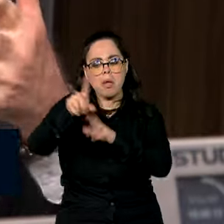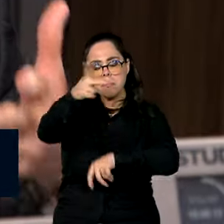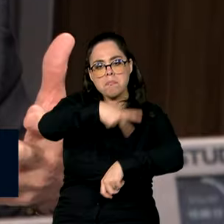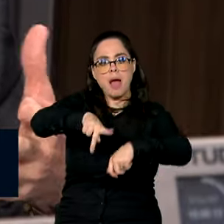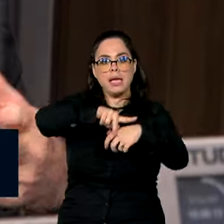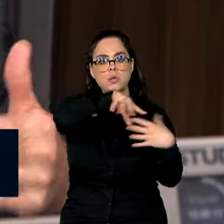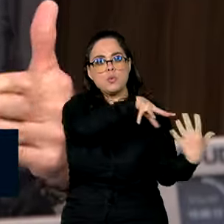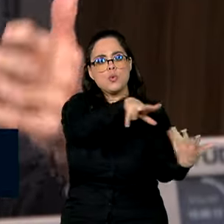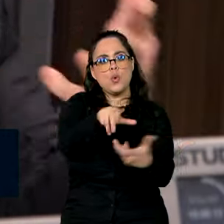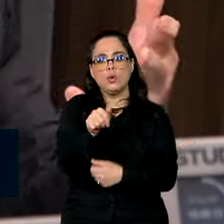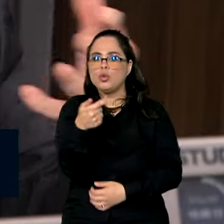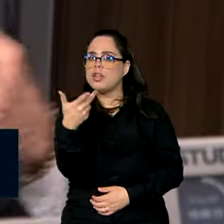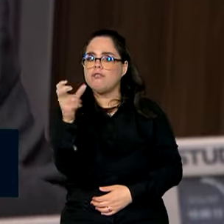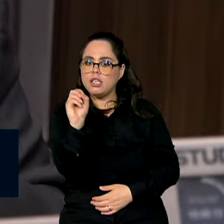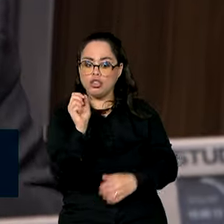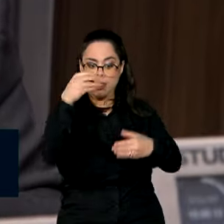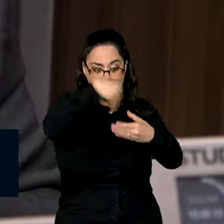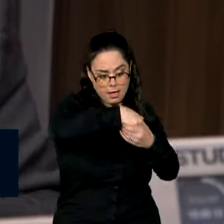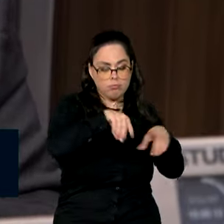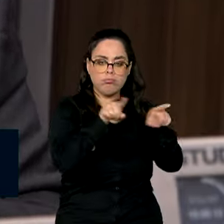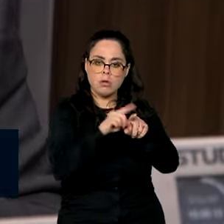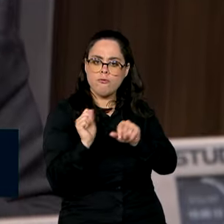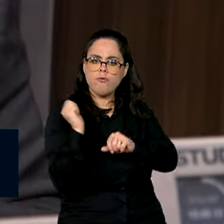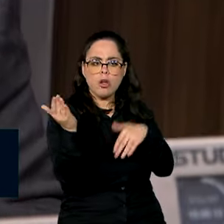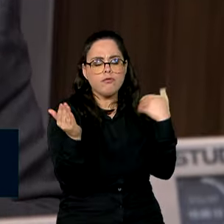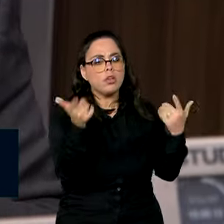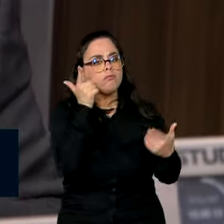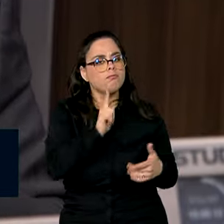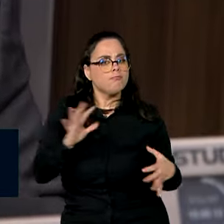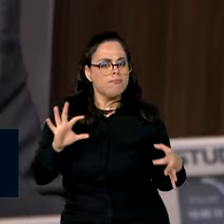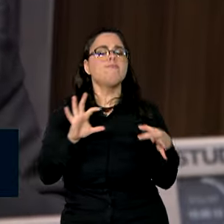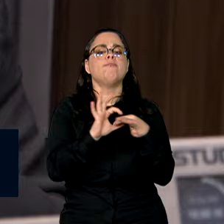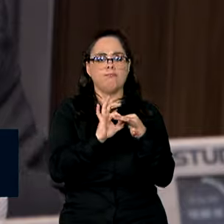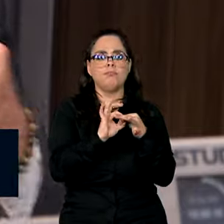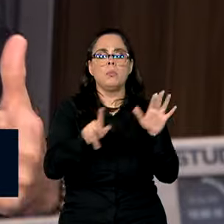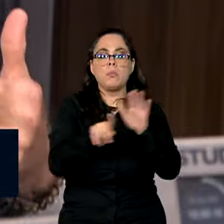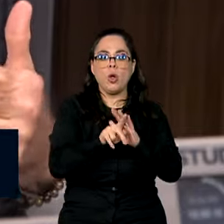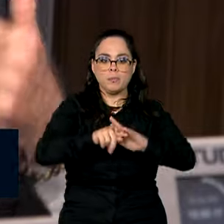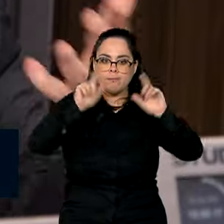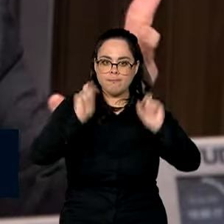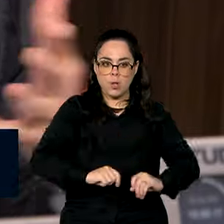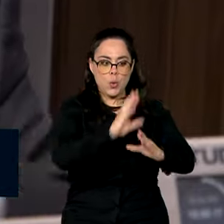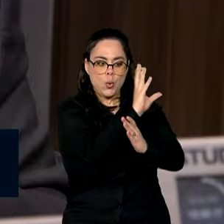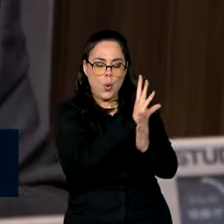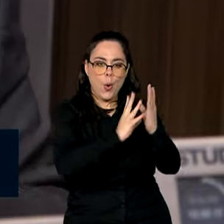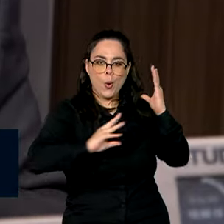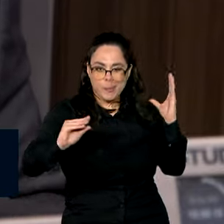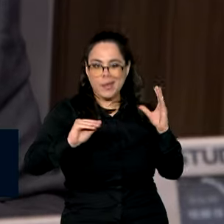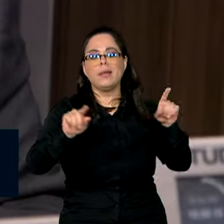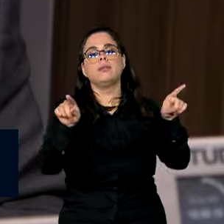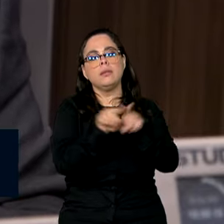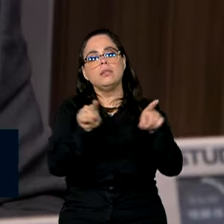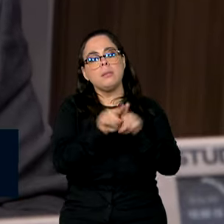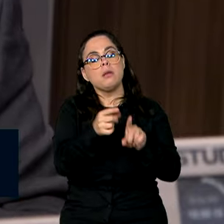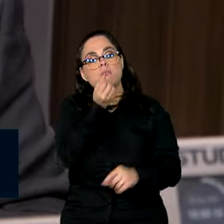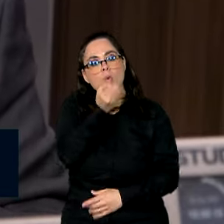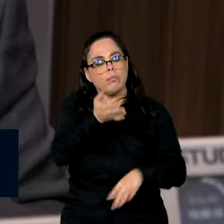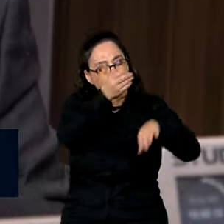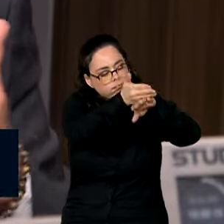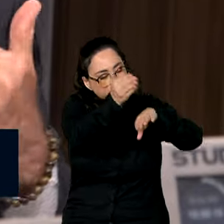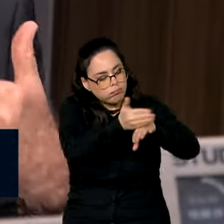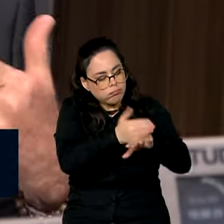dentro do G20 mas também fora do G20 que é possível eh ser replicado como uma boa